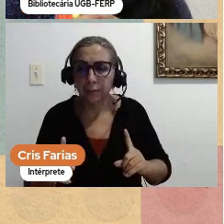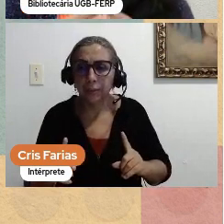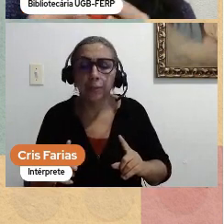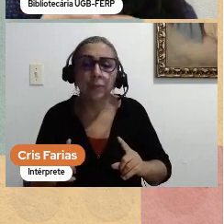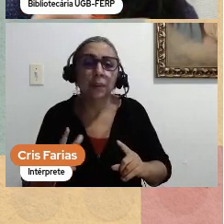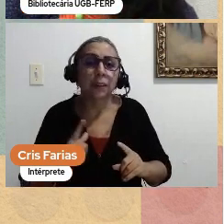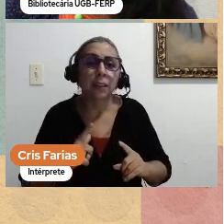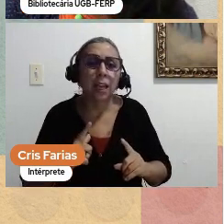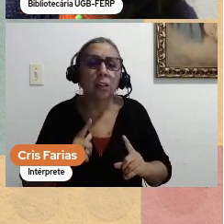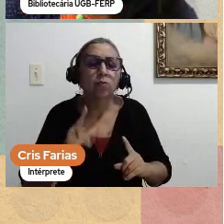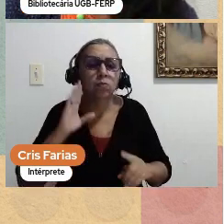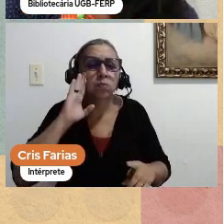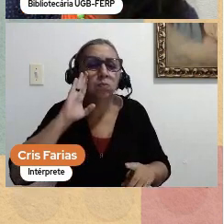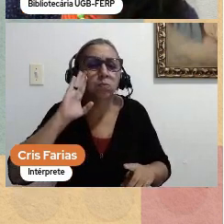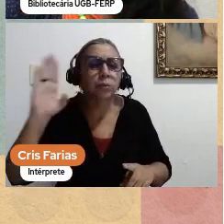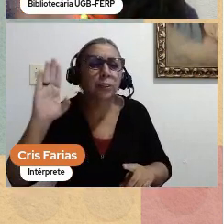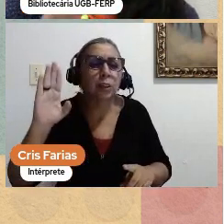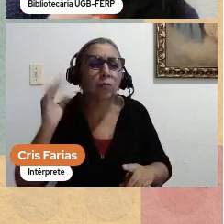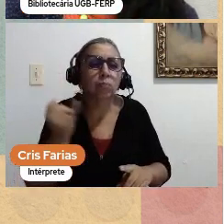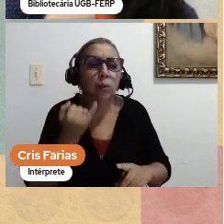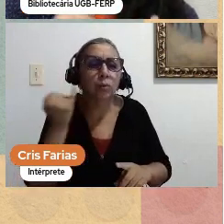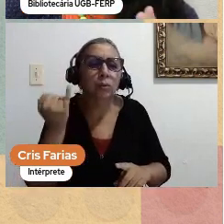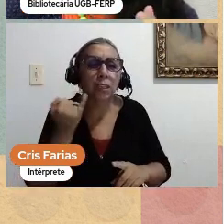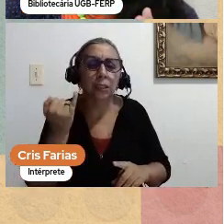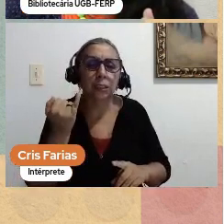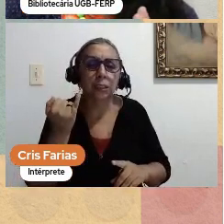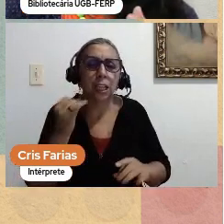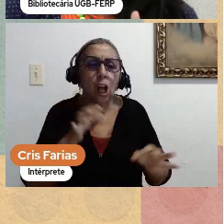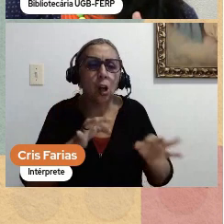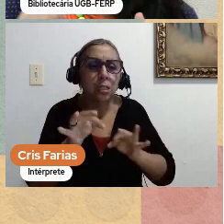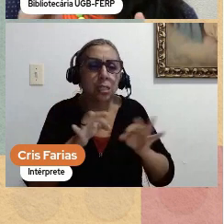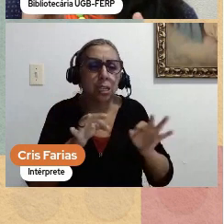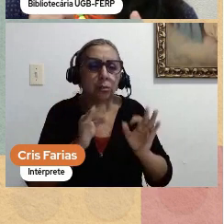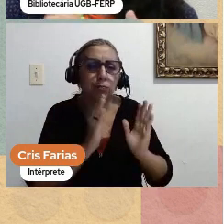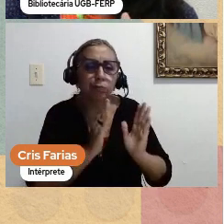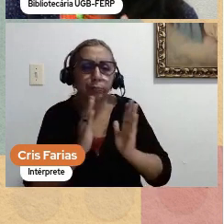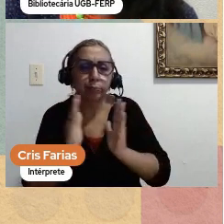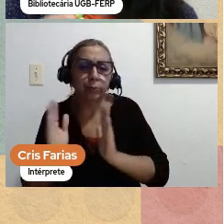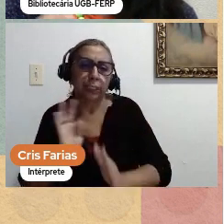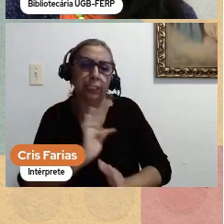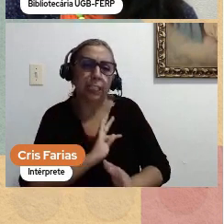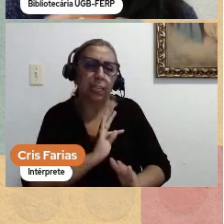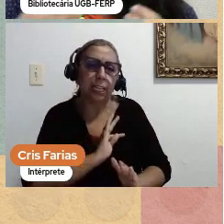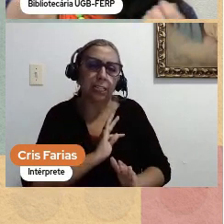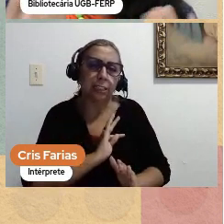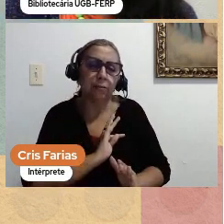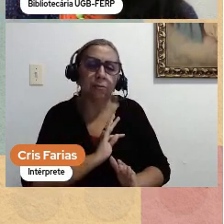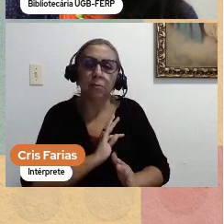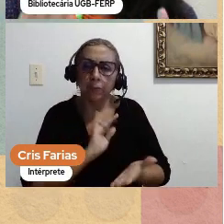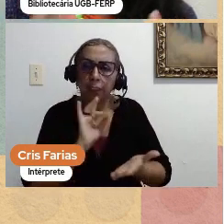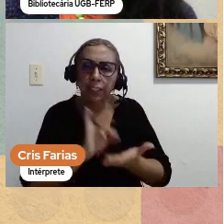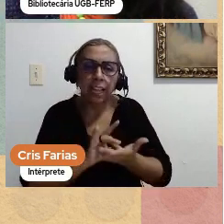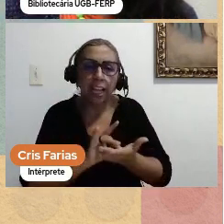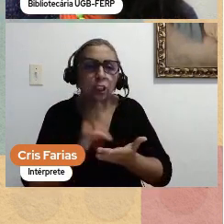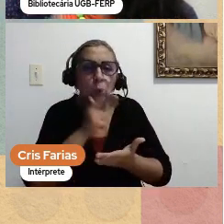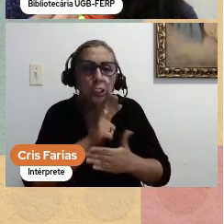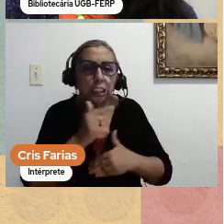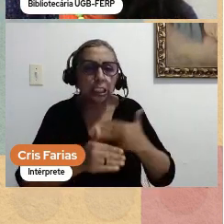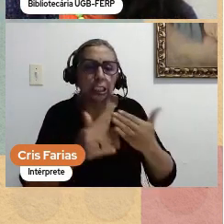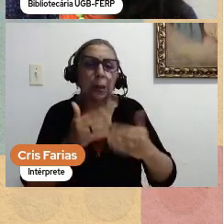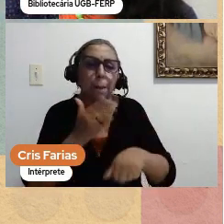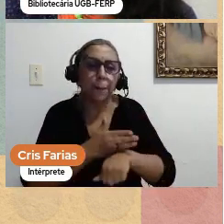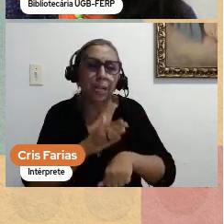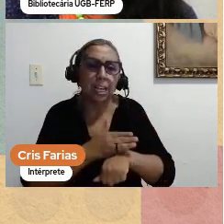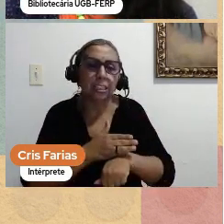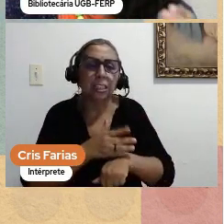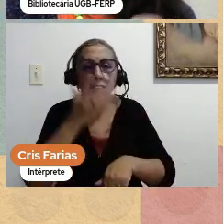uma parte fundamental que faz com que a organizacional, a técnica e a legal realmente avancem e pratiquem são